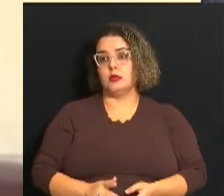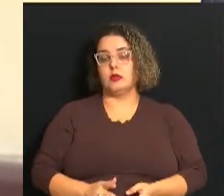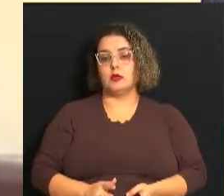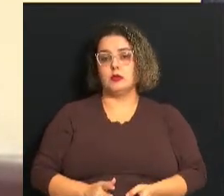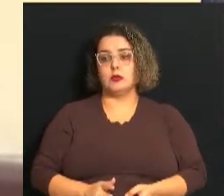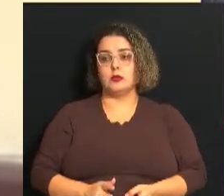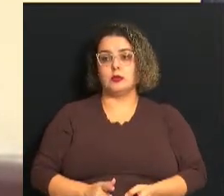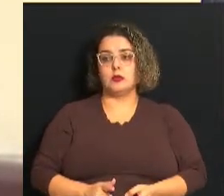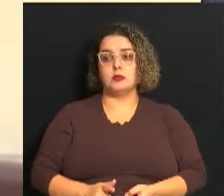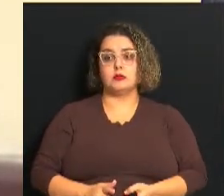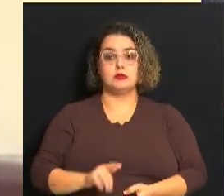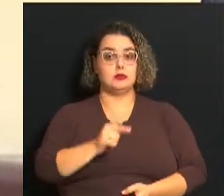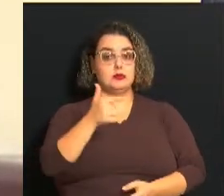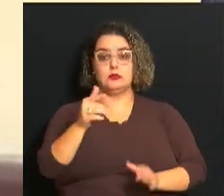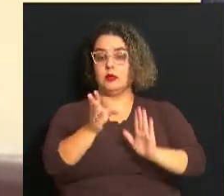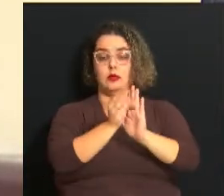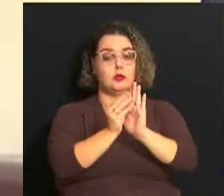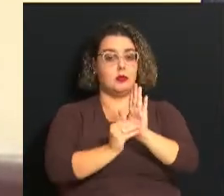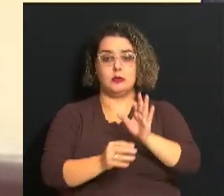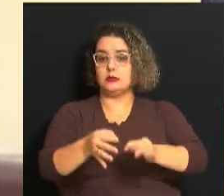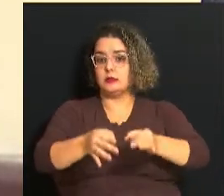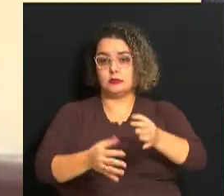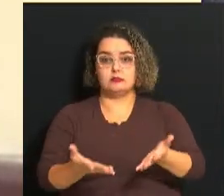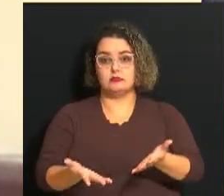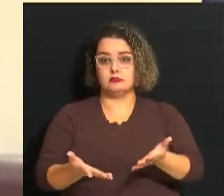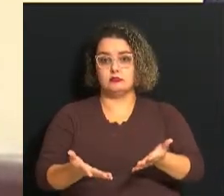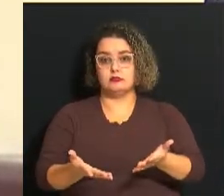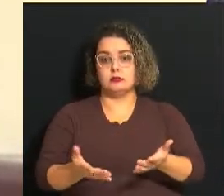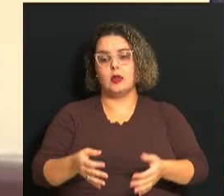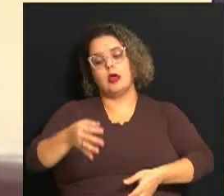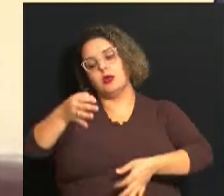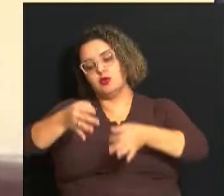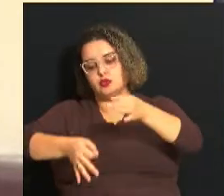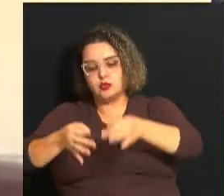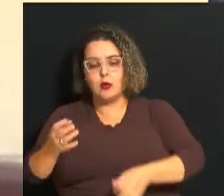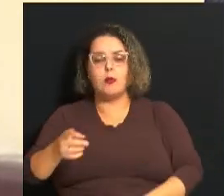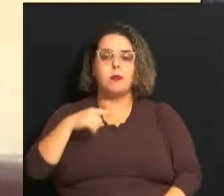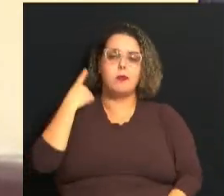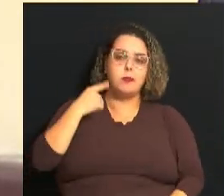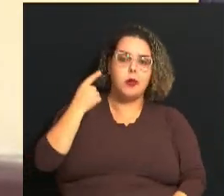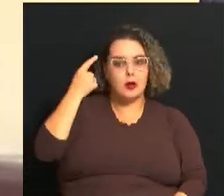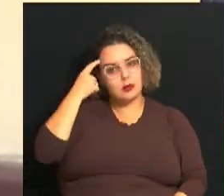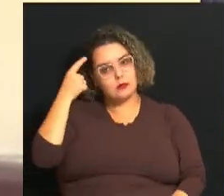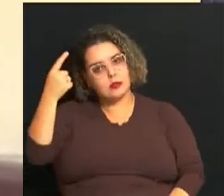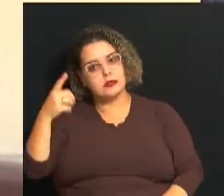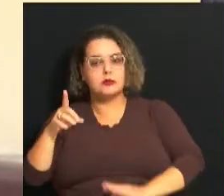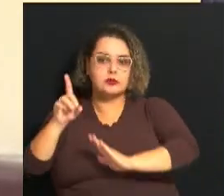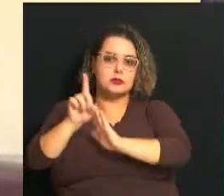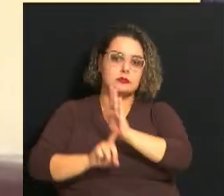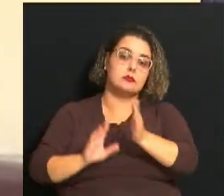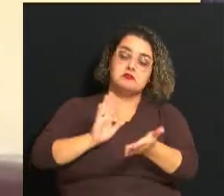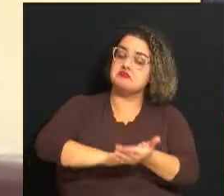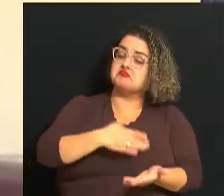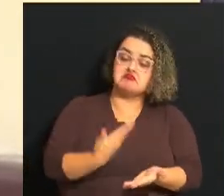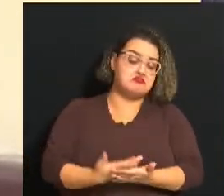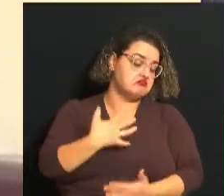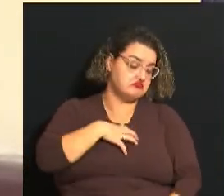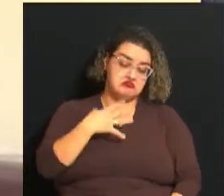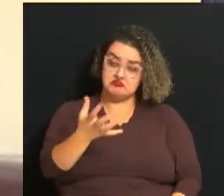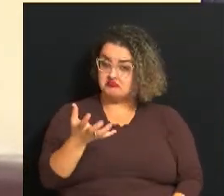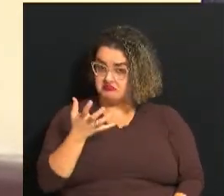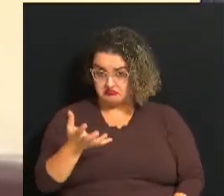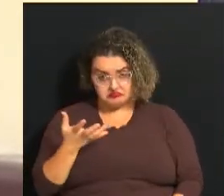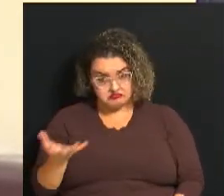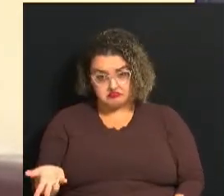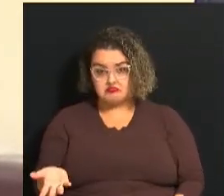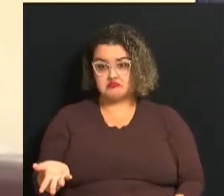senão a um conceito jurídico a uma margem para que juízes advogados e pensadores do direito interprete da forma como é